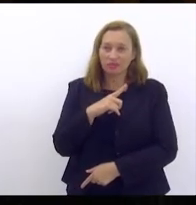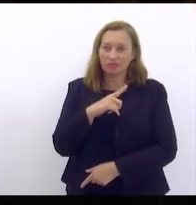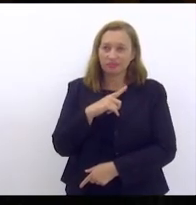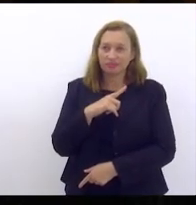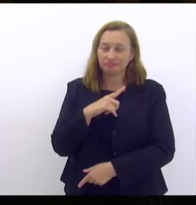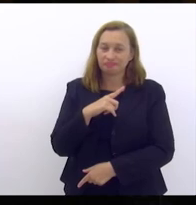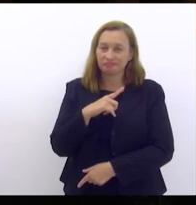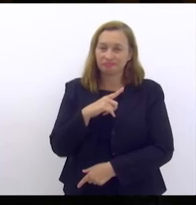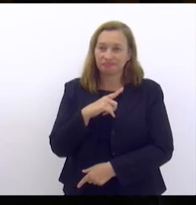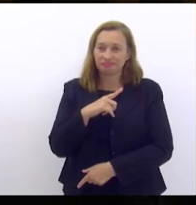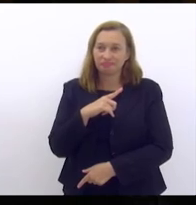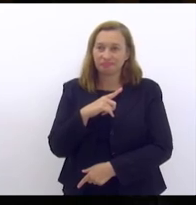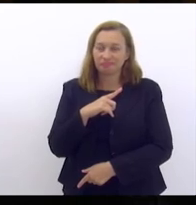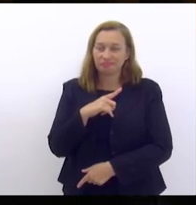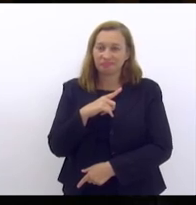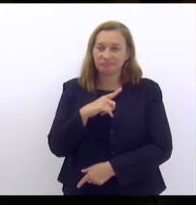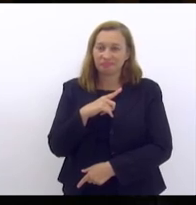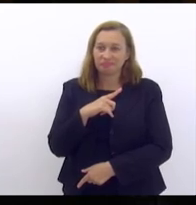nós